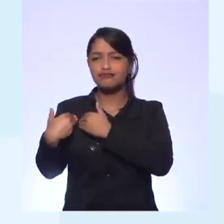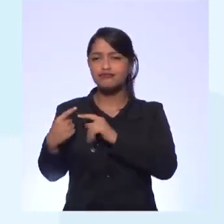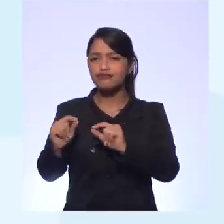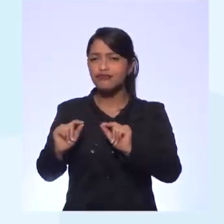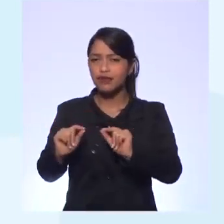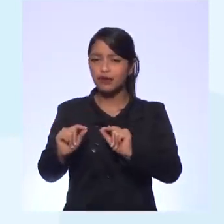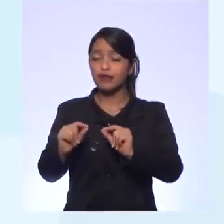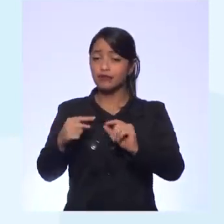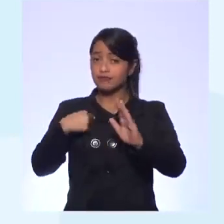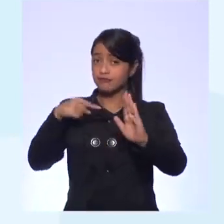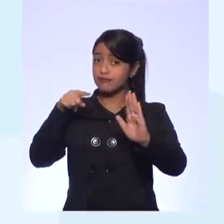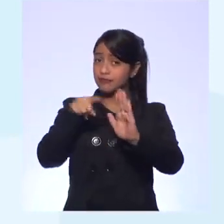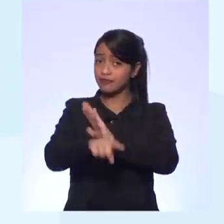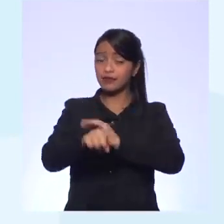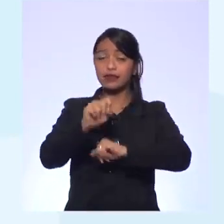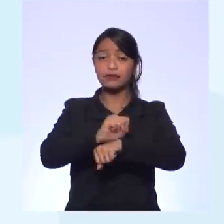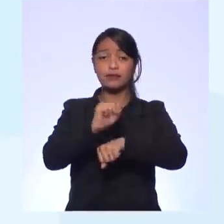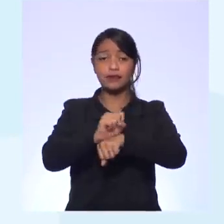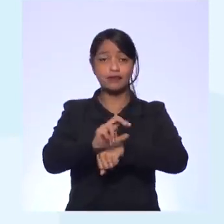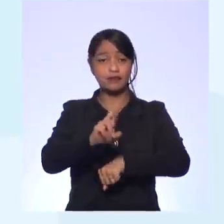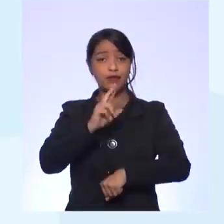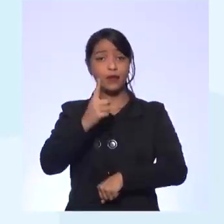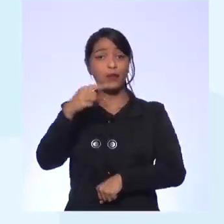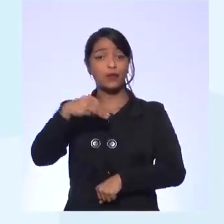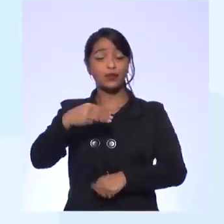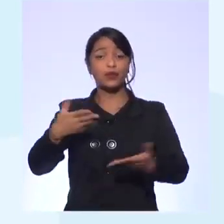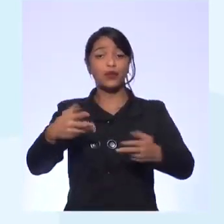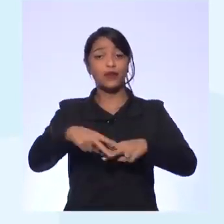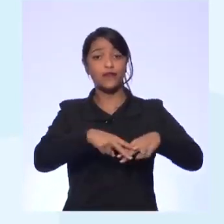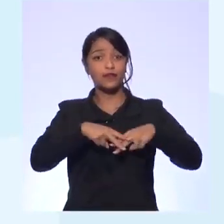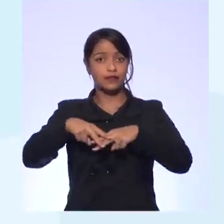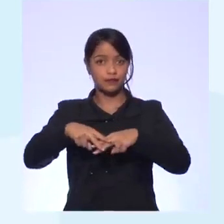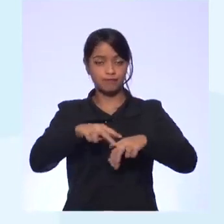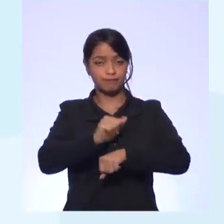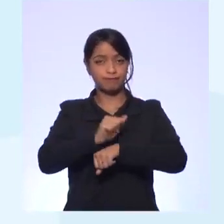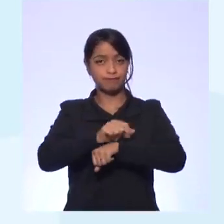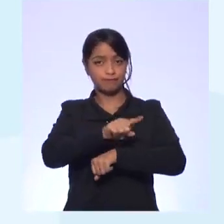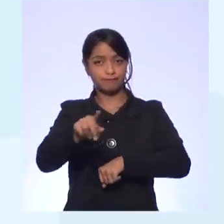na aula anterior, é uma revisão da aula anterior. Então, 1 minuto para as respostas.